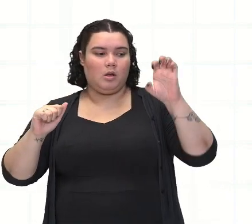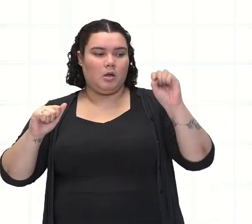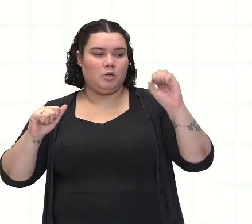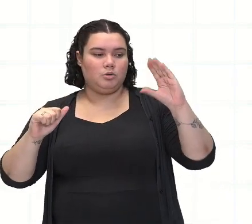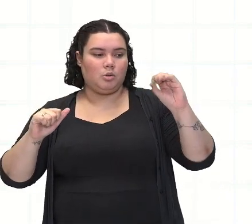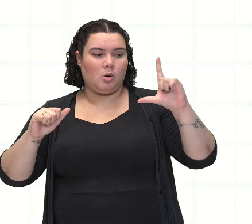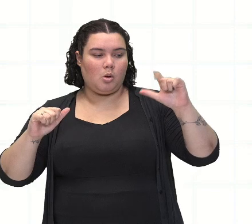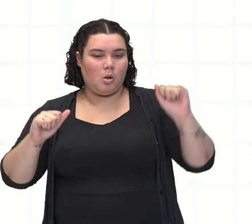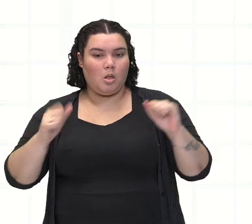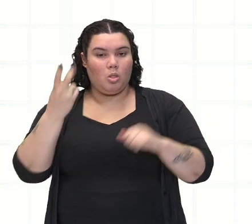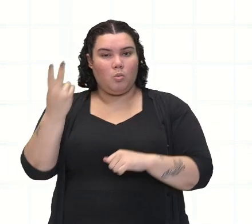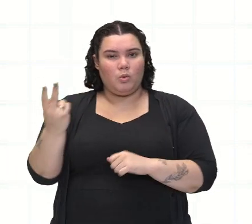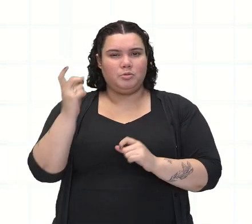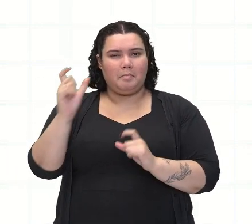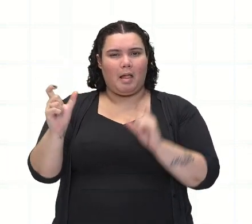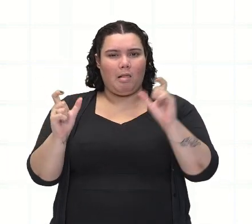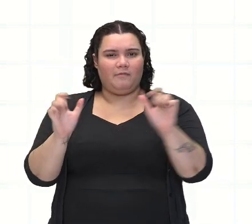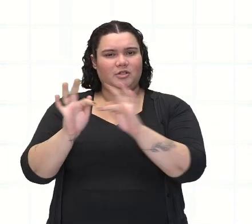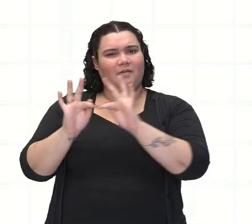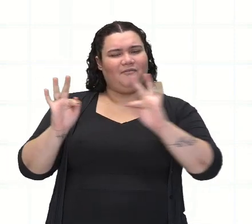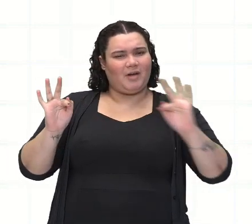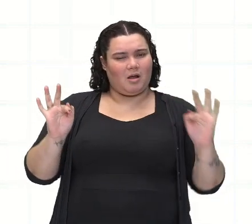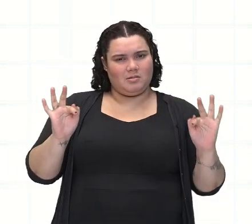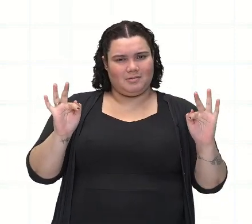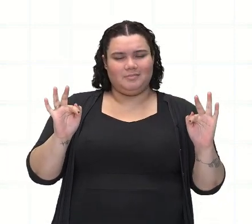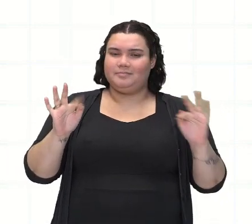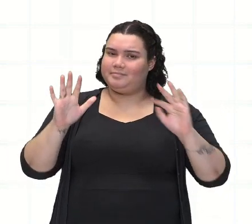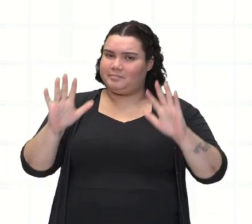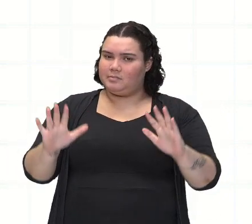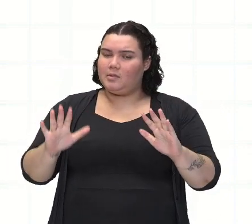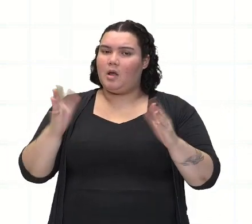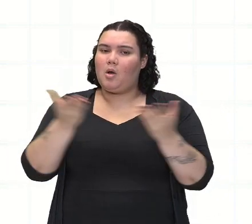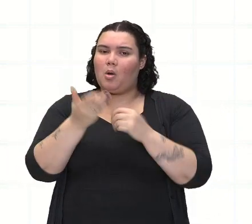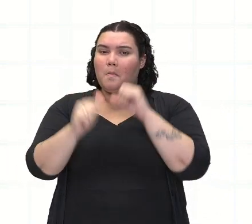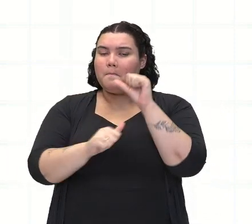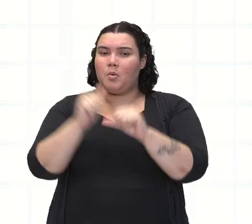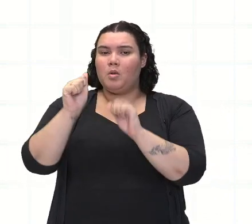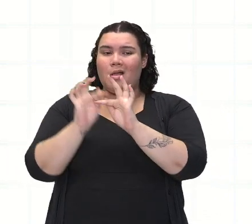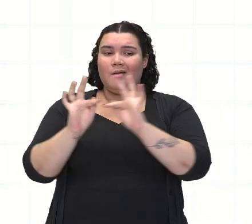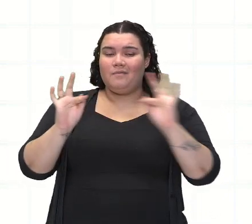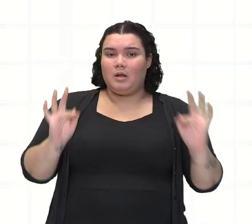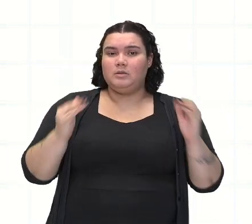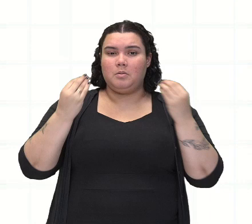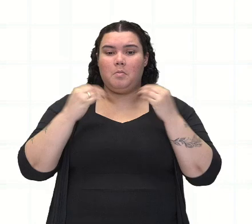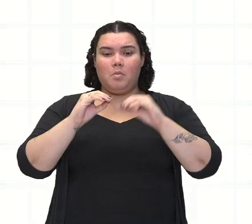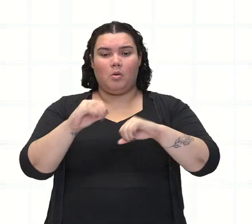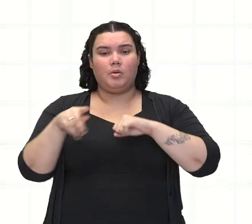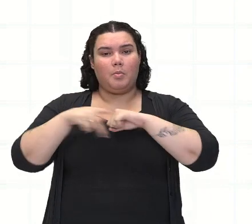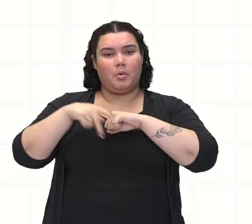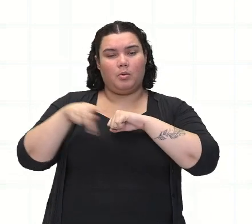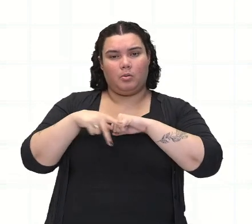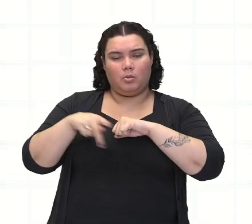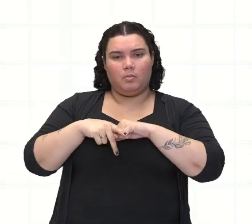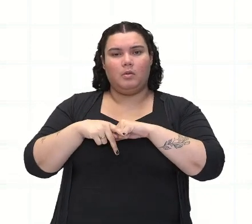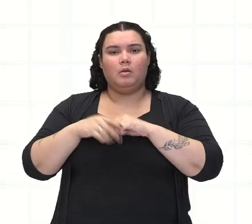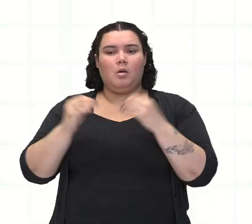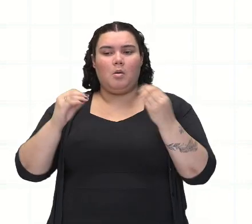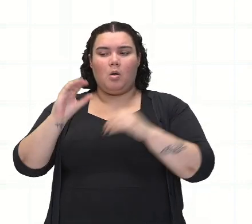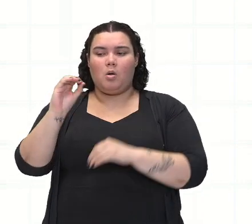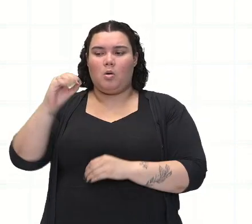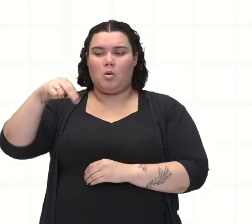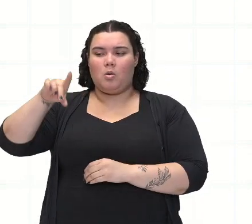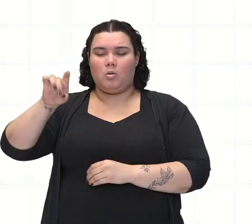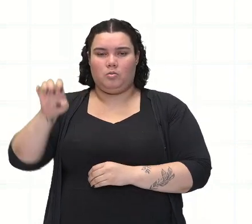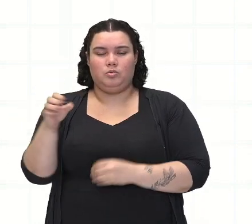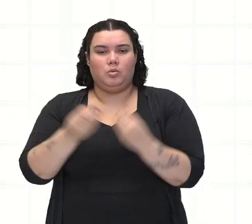se referindo a lugar, vamos pegar o pronome onde e anexar para tirar essa